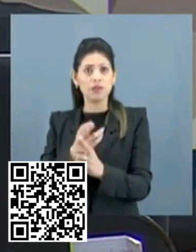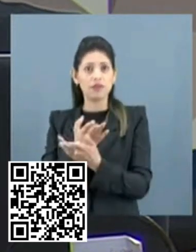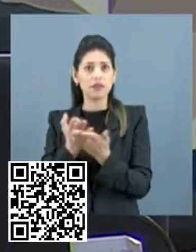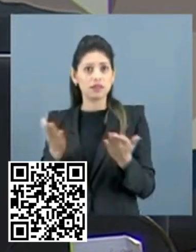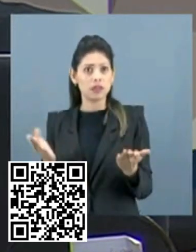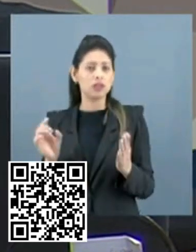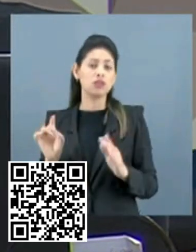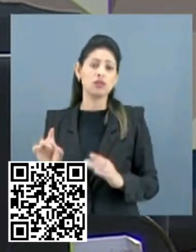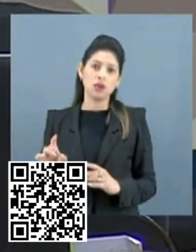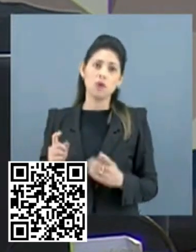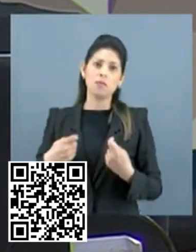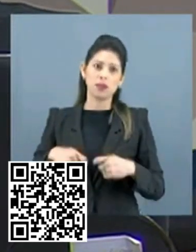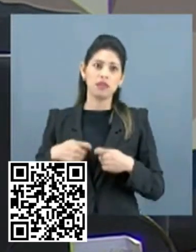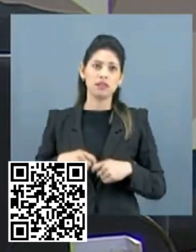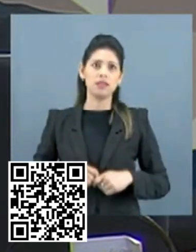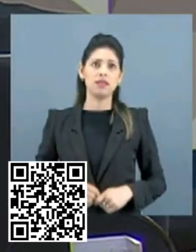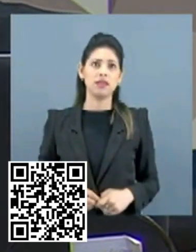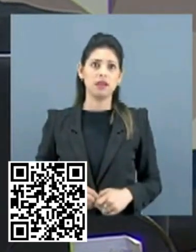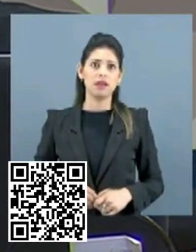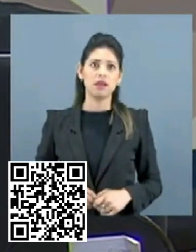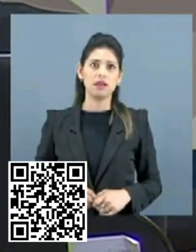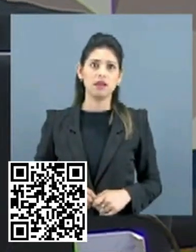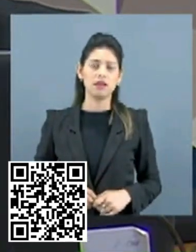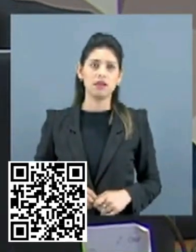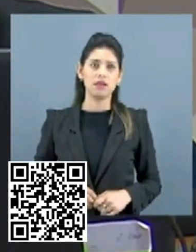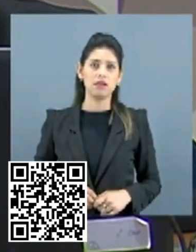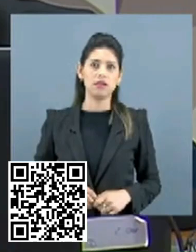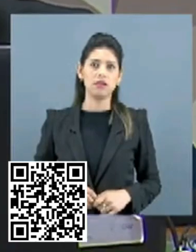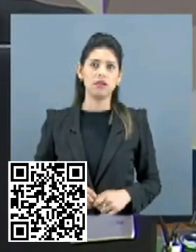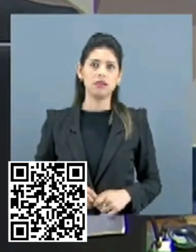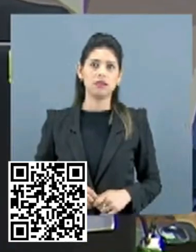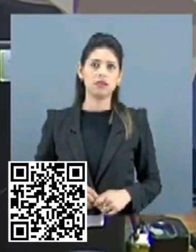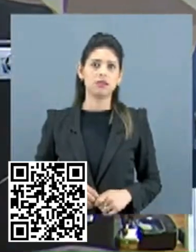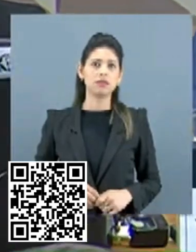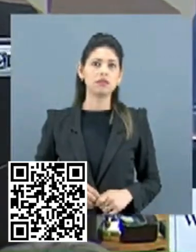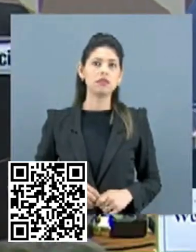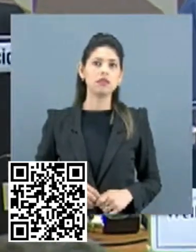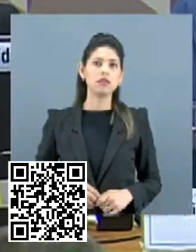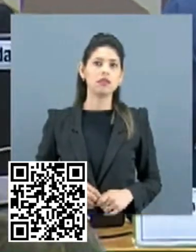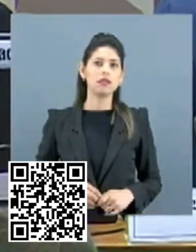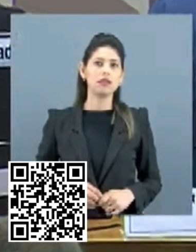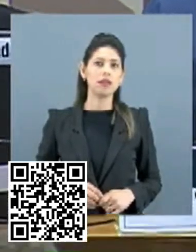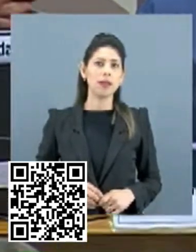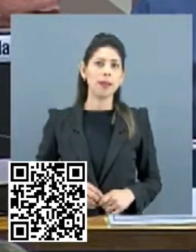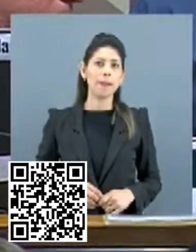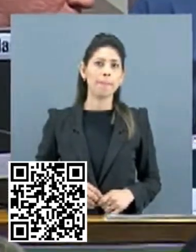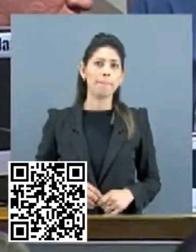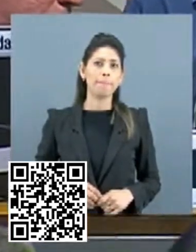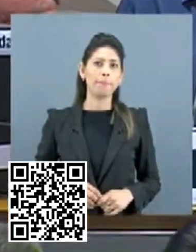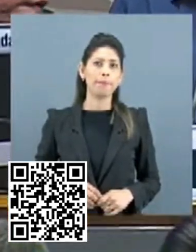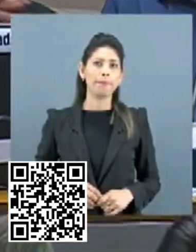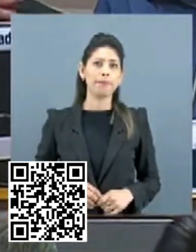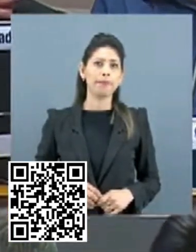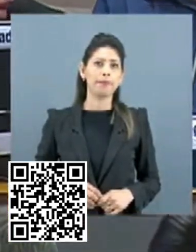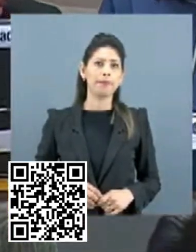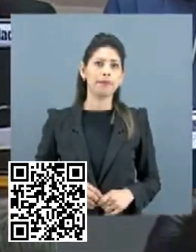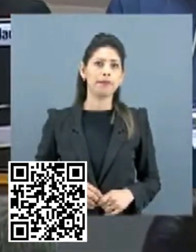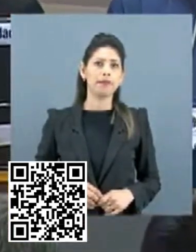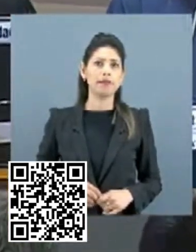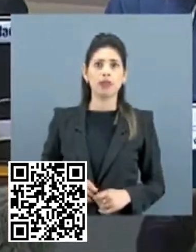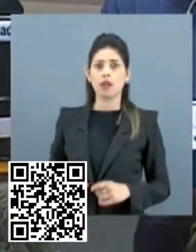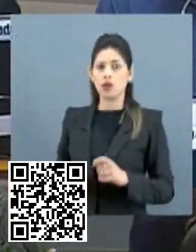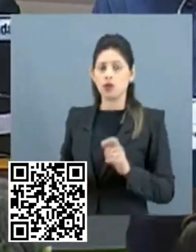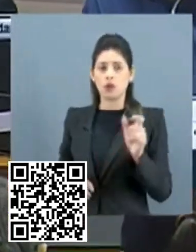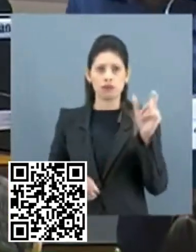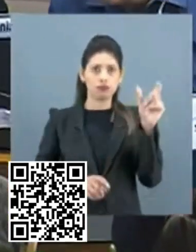Respeitosamente. É só isso que eu tenho a falar. Muito obrigado. Perfeito. Eu passo a palavra à senhora relatora, senadora Elisiane Gama.